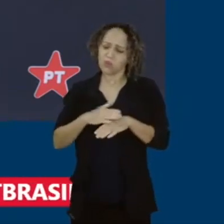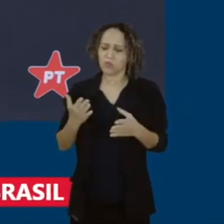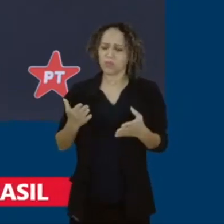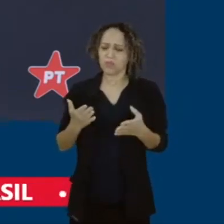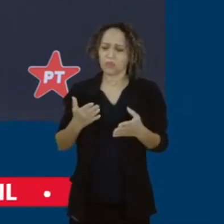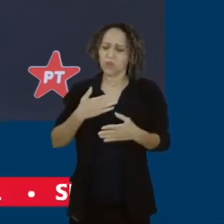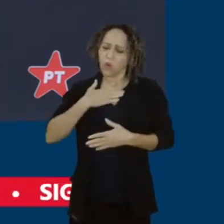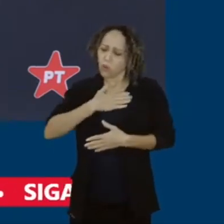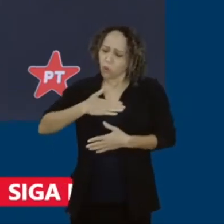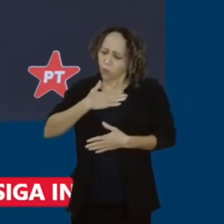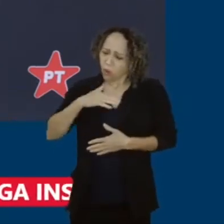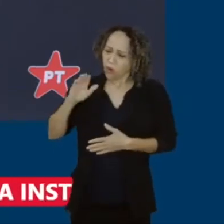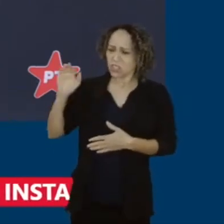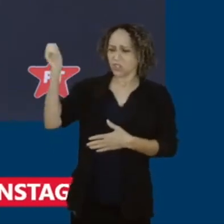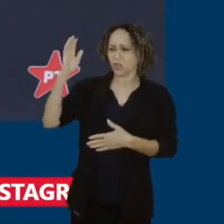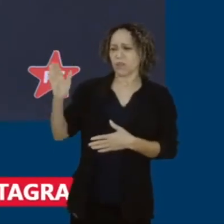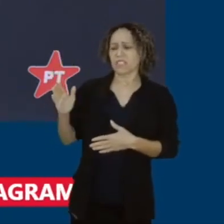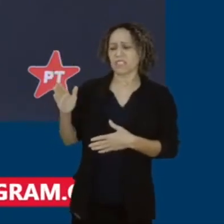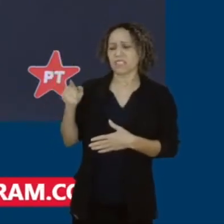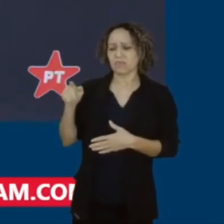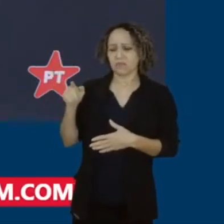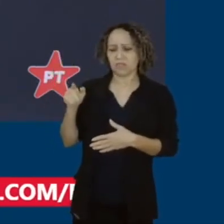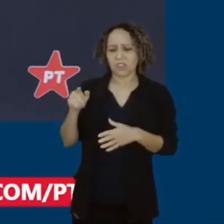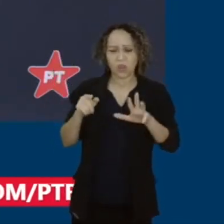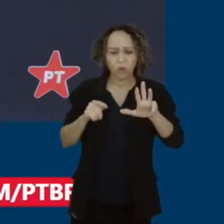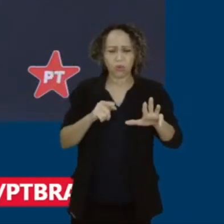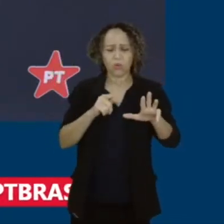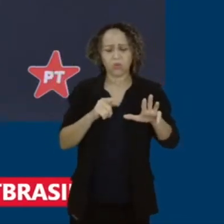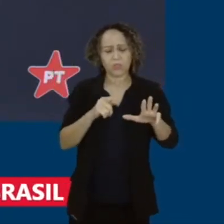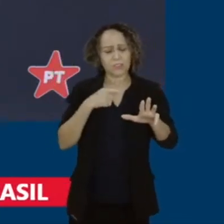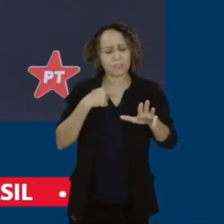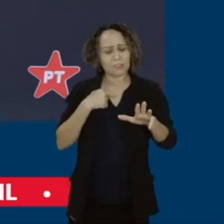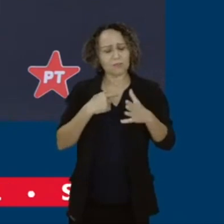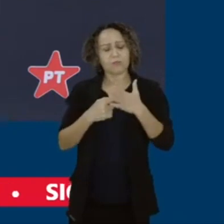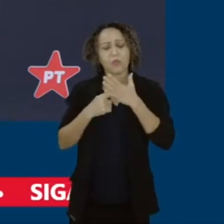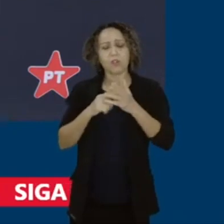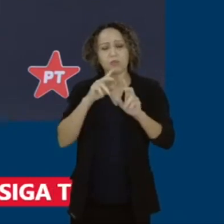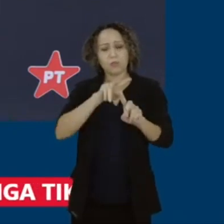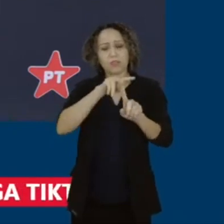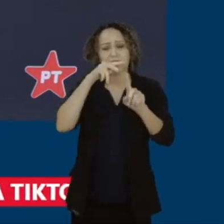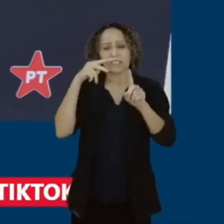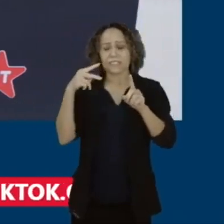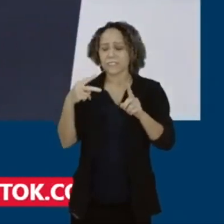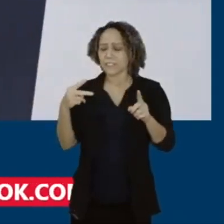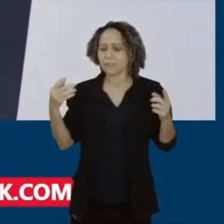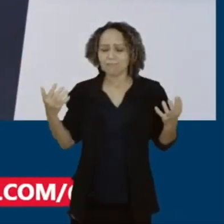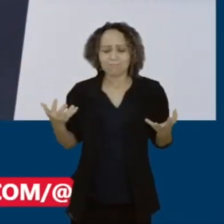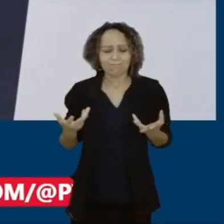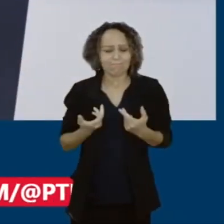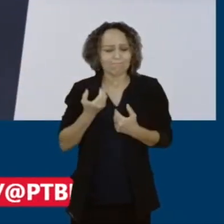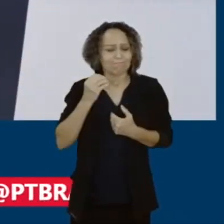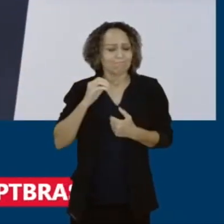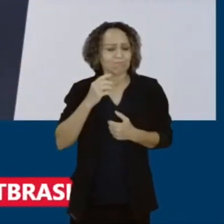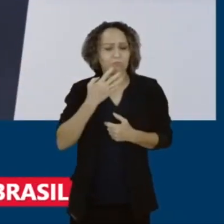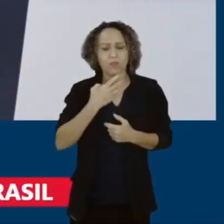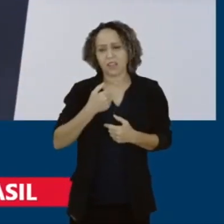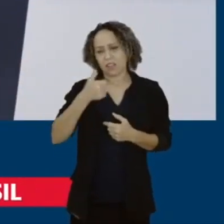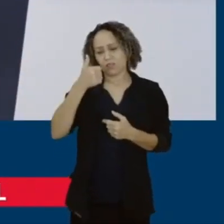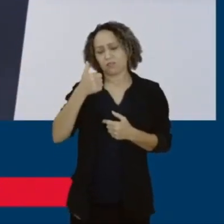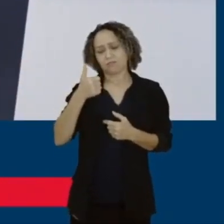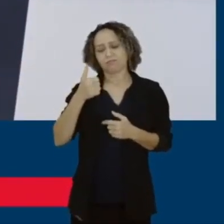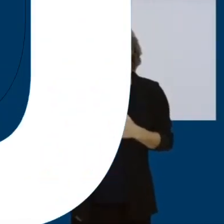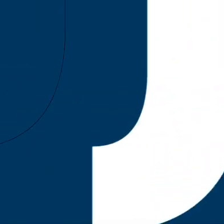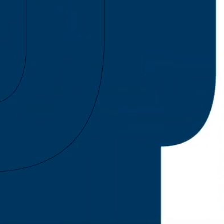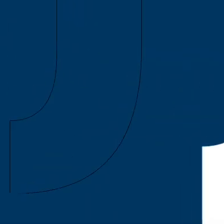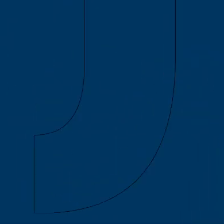nos abre uma perspectiva de luz nessa escuridão que vivemos. Muito obrigada, Roberto Requião. Bom dia